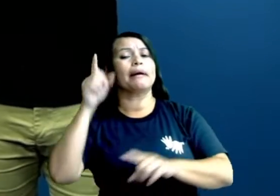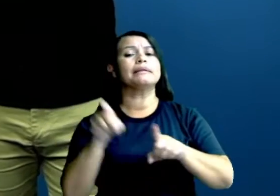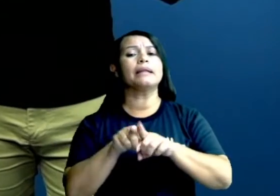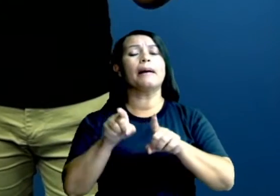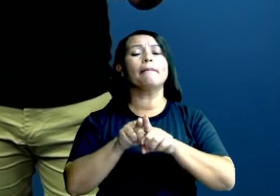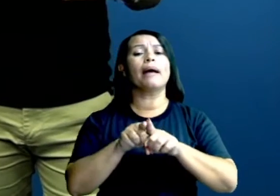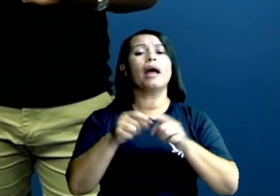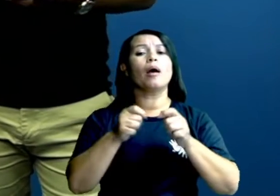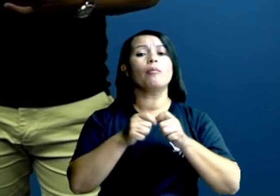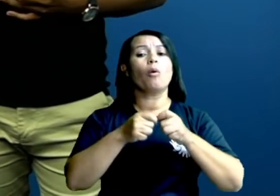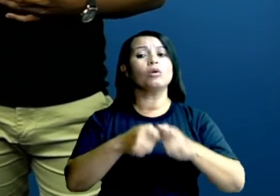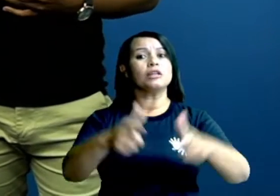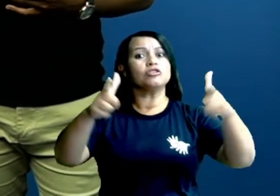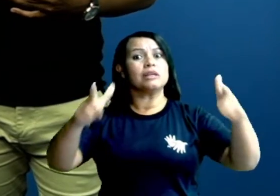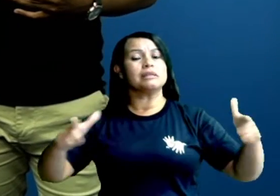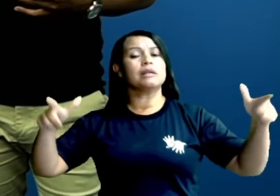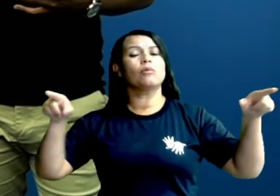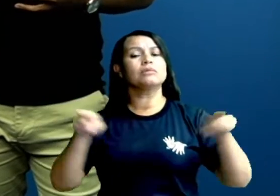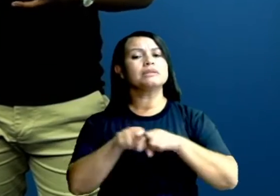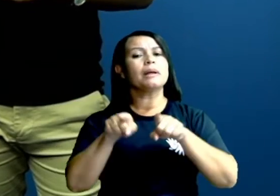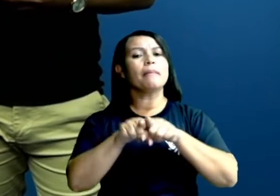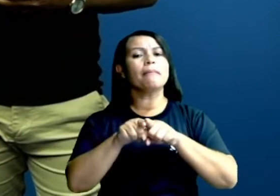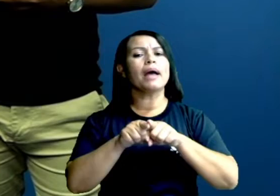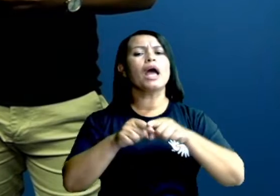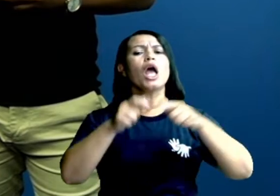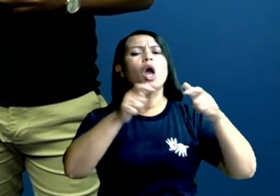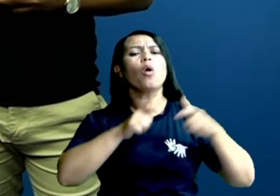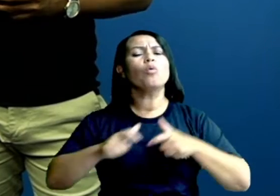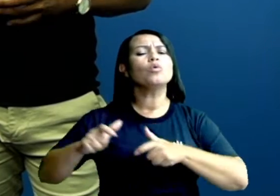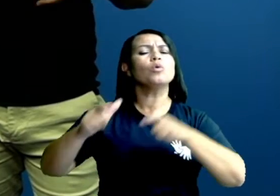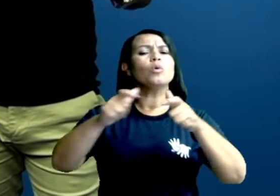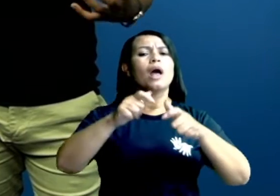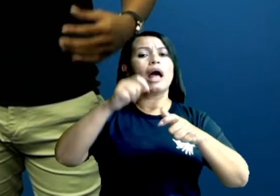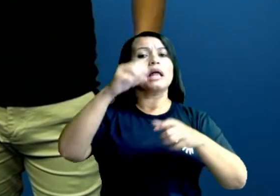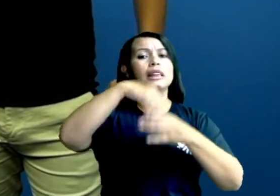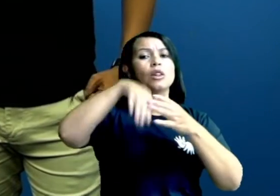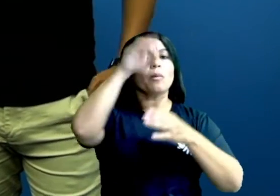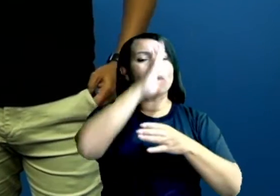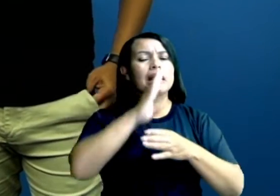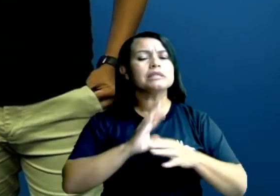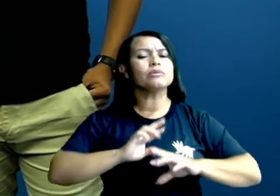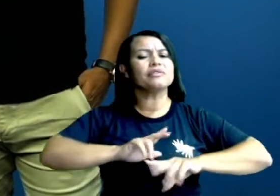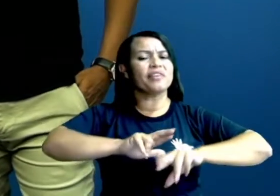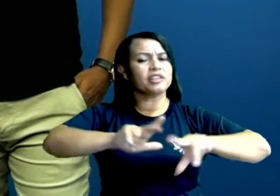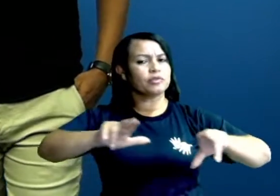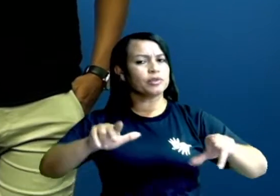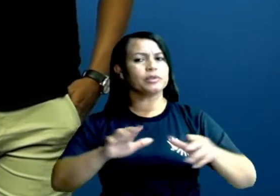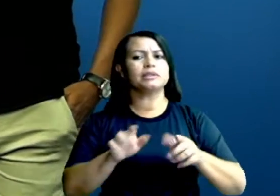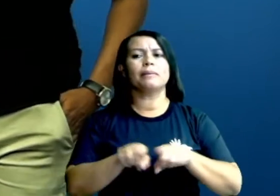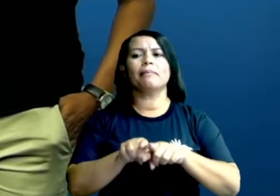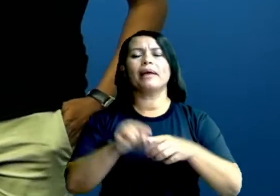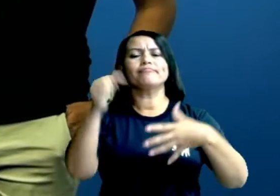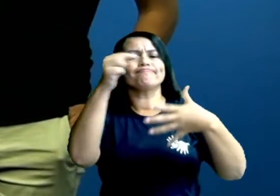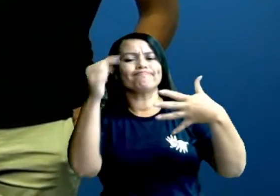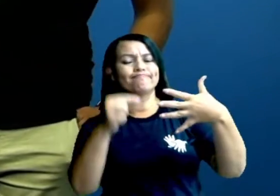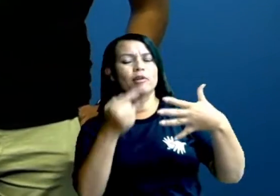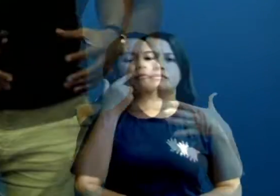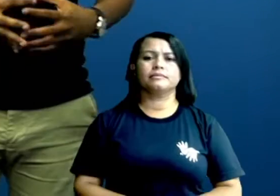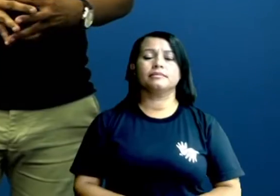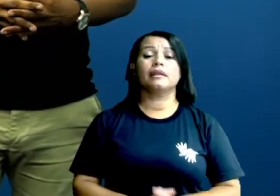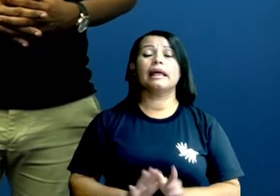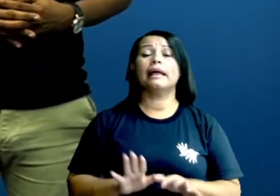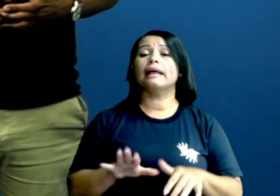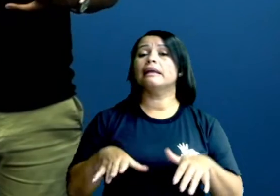conta da extensão territorial, por conta da posição geográfica, né, do Brasil e entre outros fatores, tá bom? Então vamos seguir aqui a